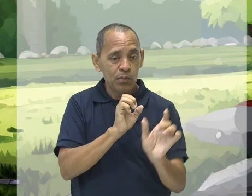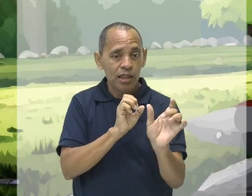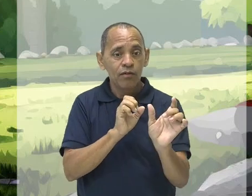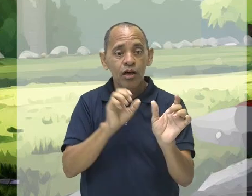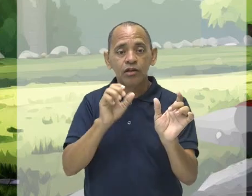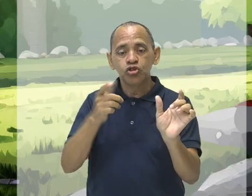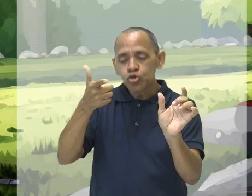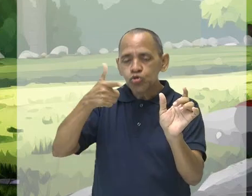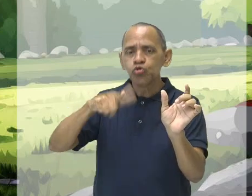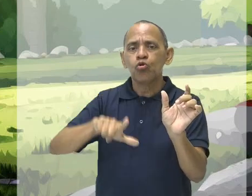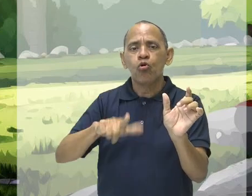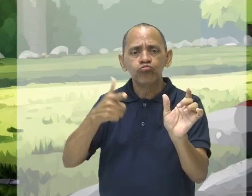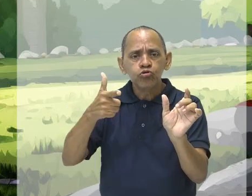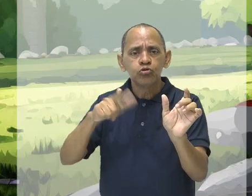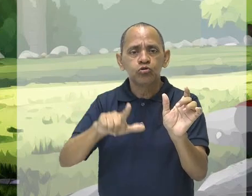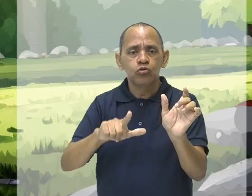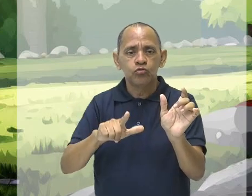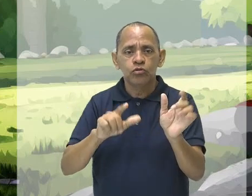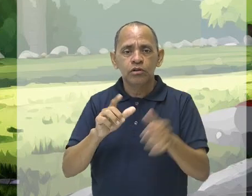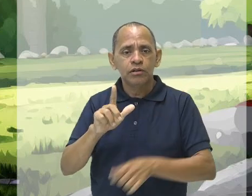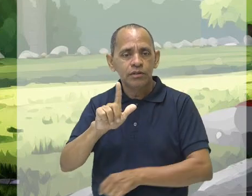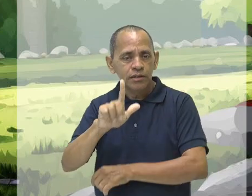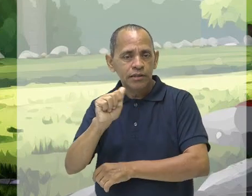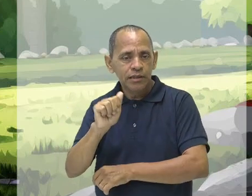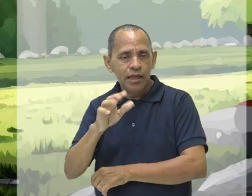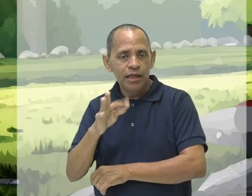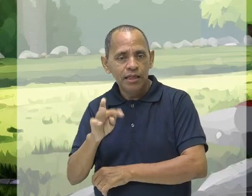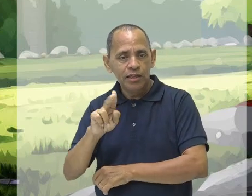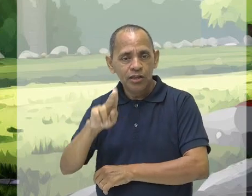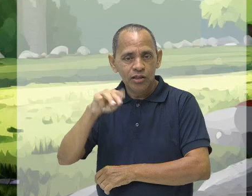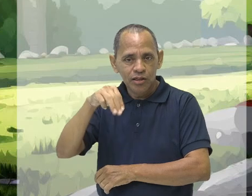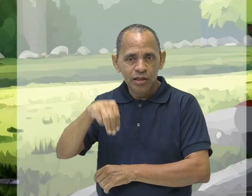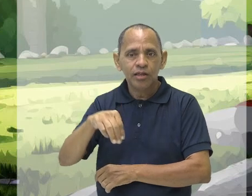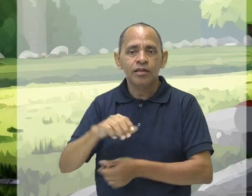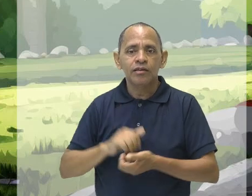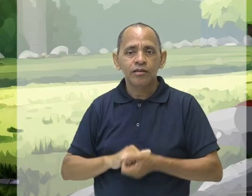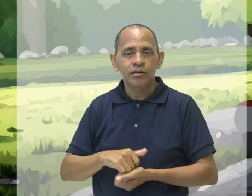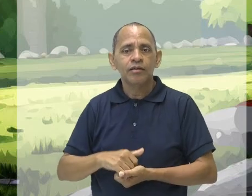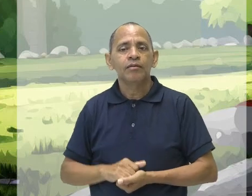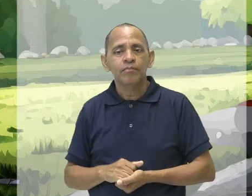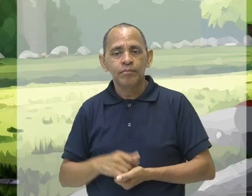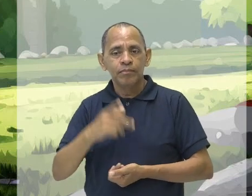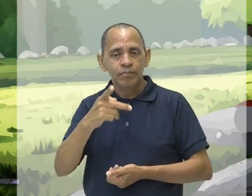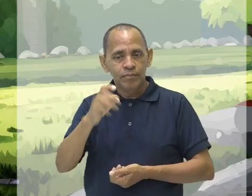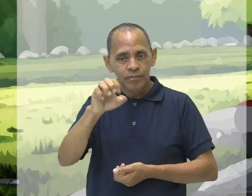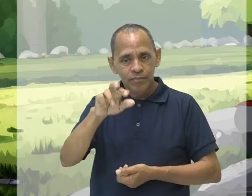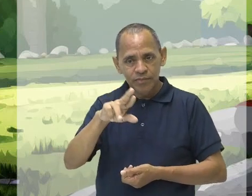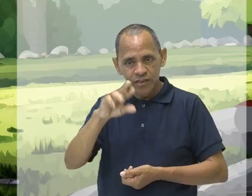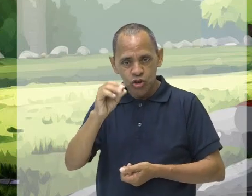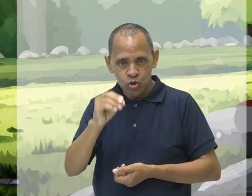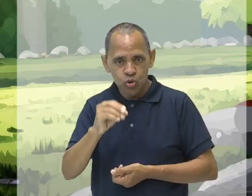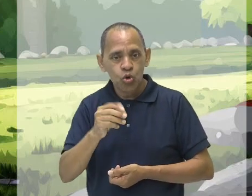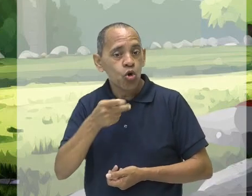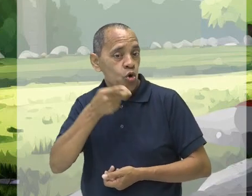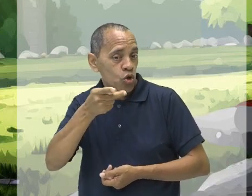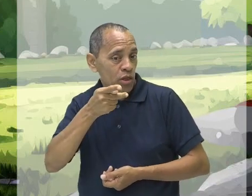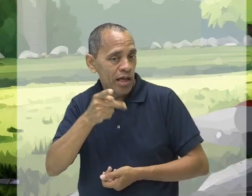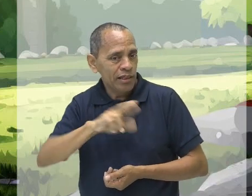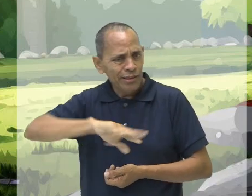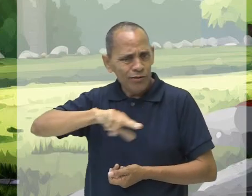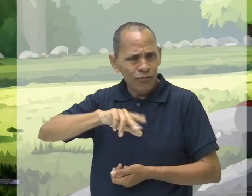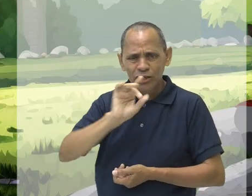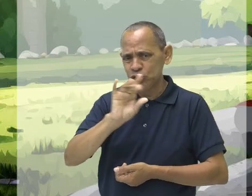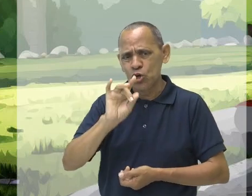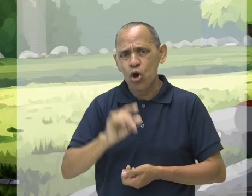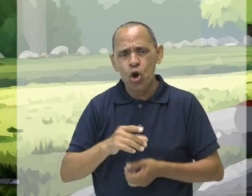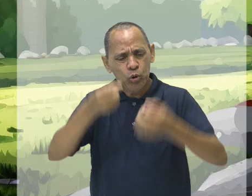mas latum, que é trazido, que vem de fero, eu trago. Então, contar não é só simplesmente relatar, e aí ele